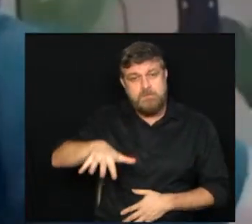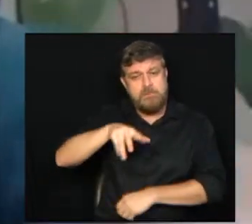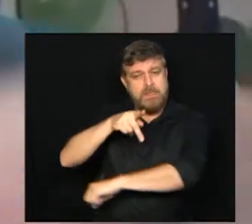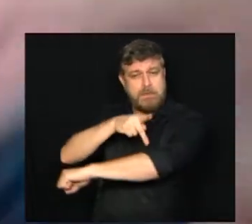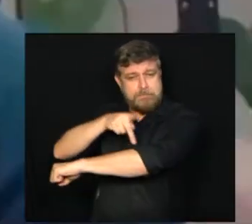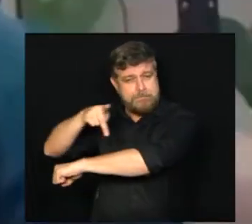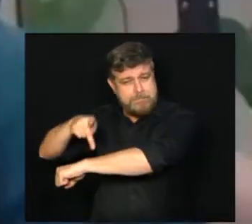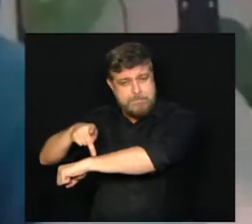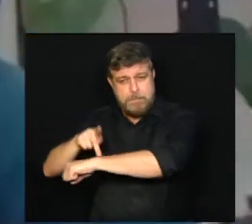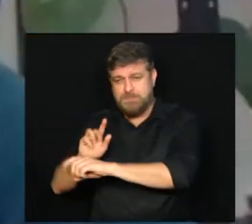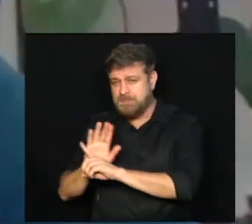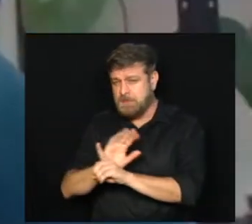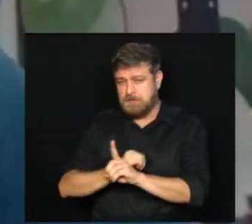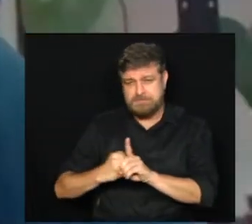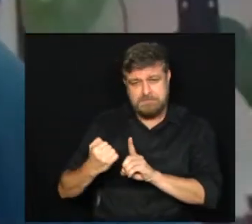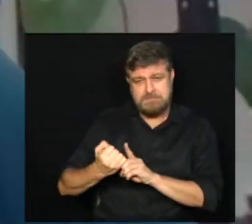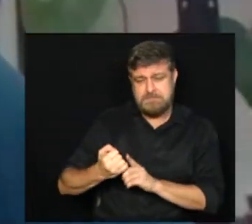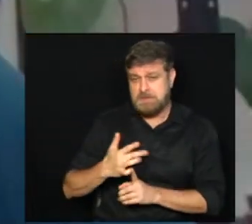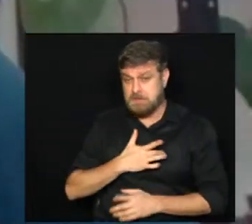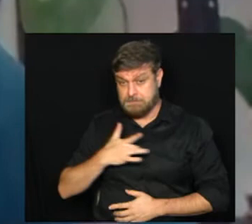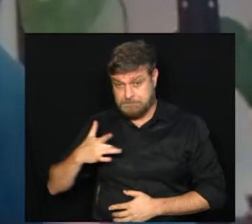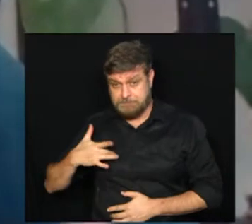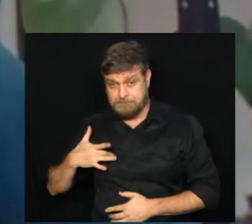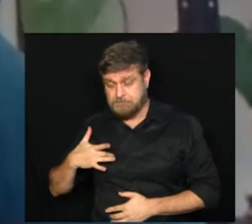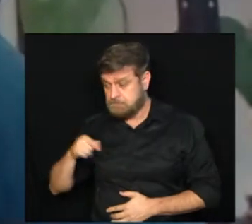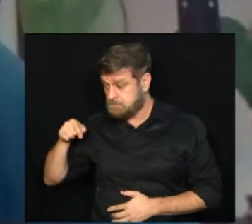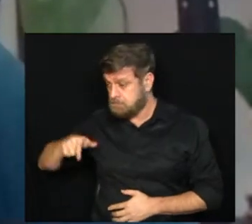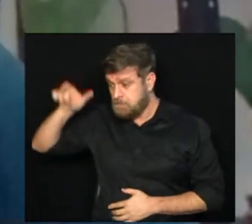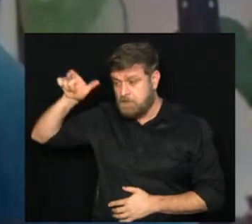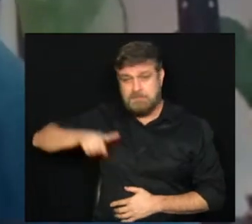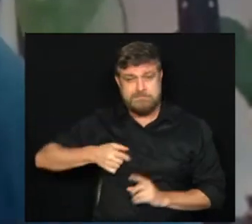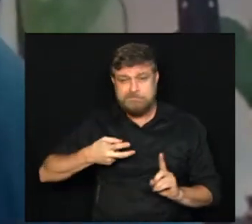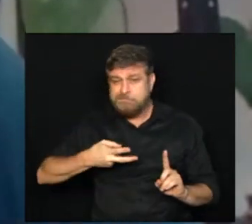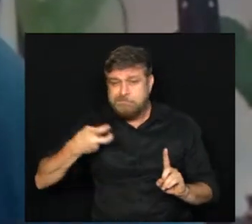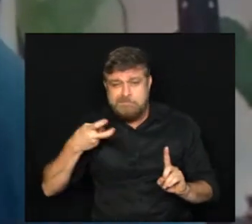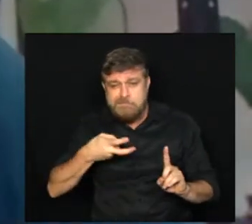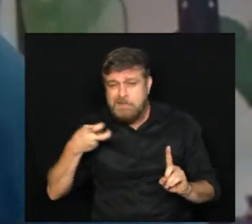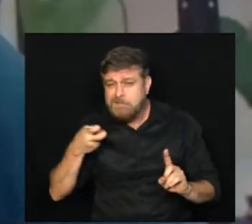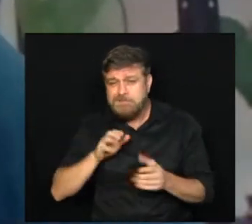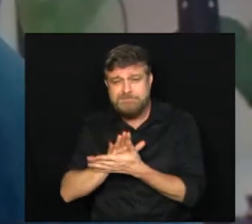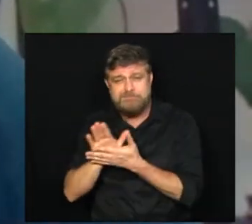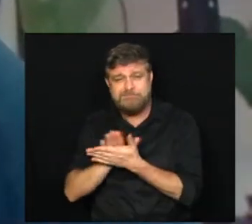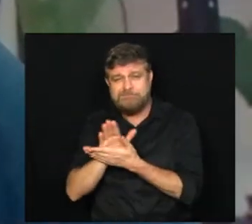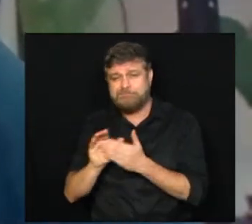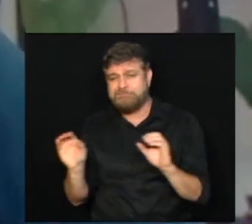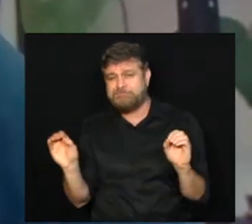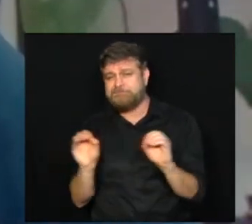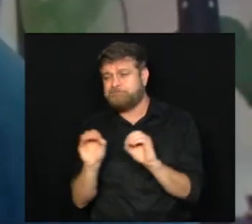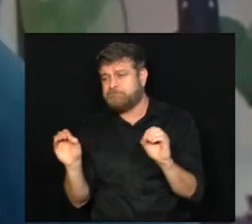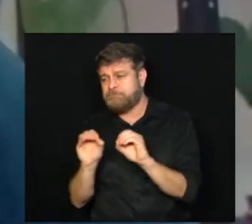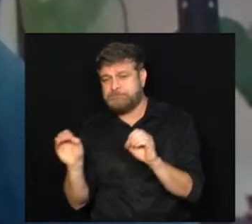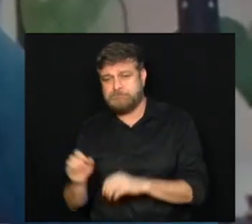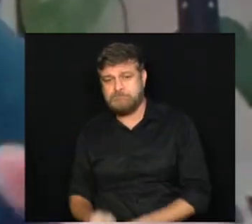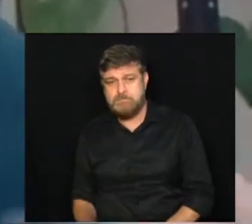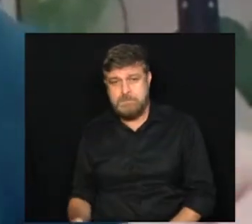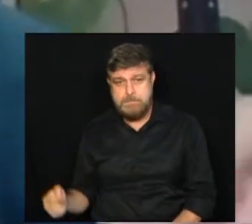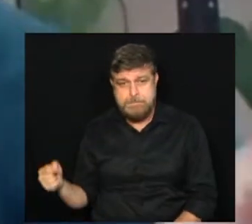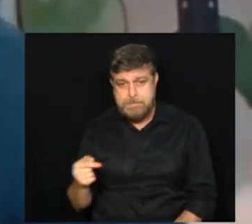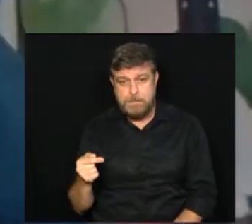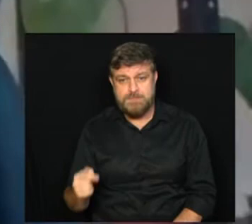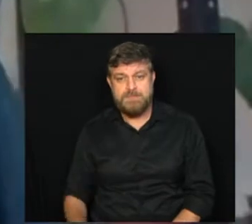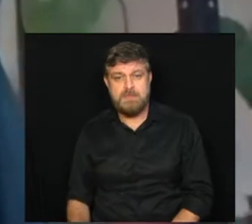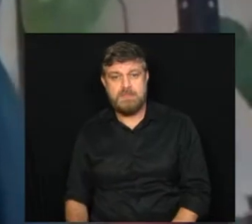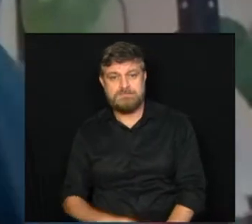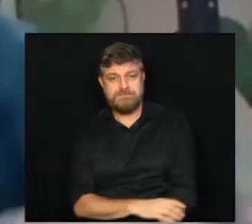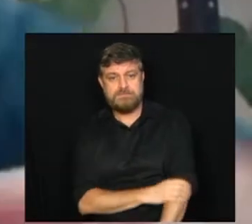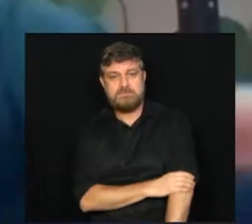pedagogia, da assistência, da saúde, não percebia aquela necessidade direta das crianças. Então,